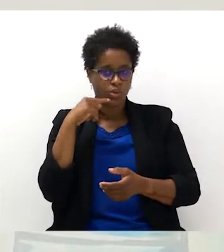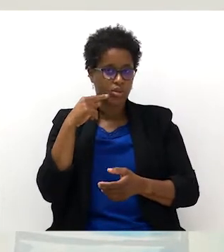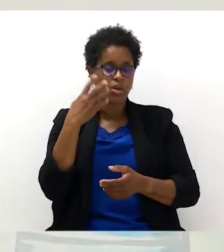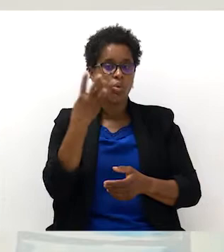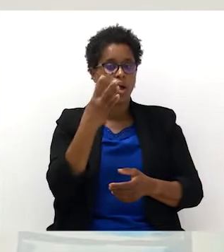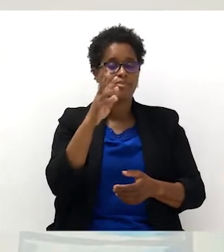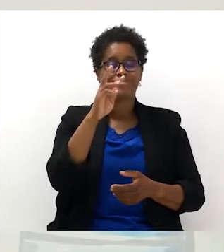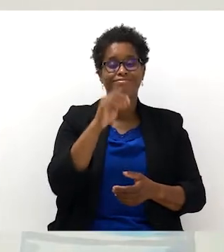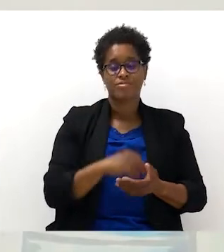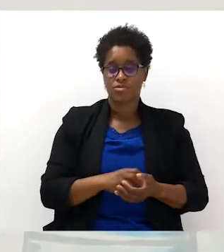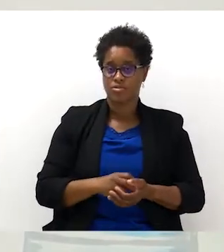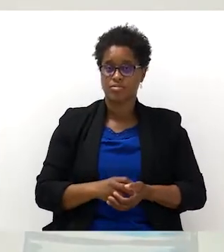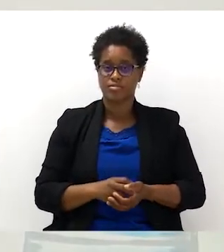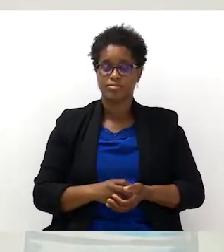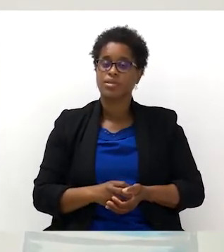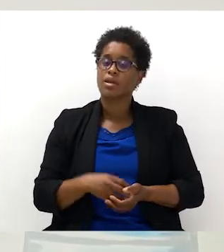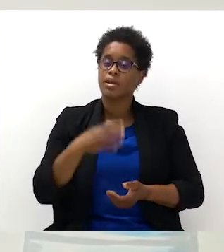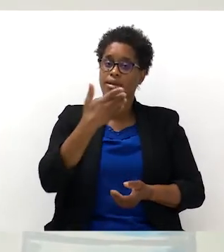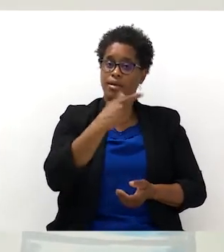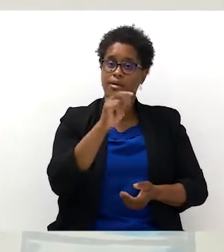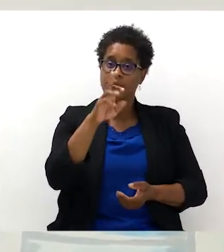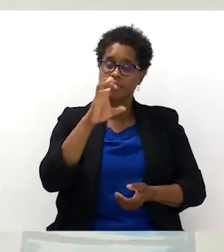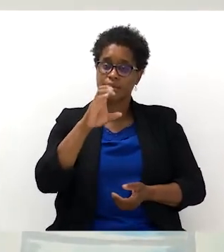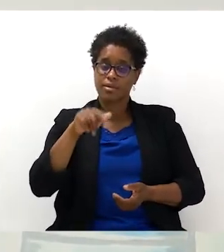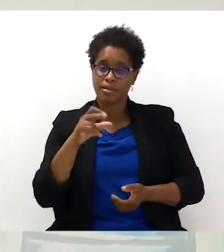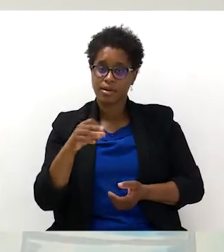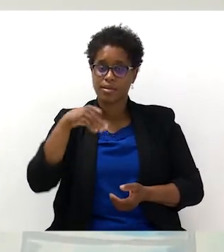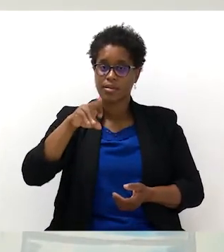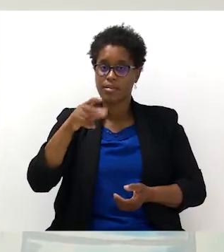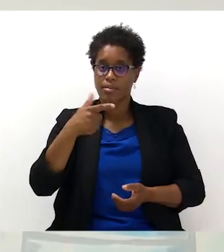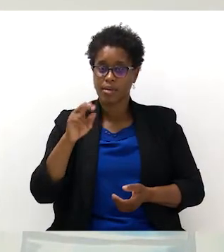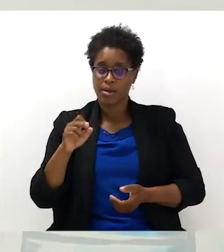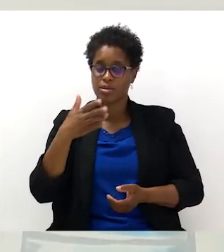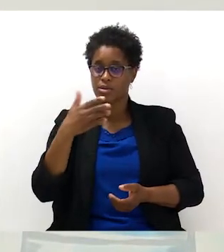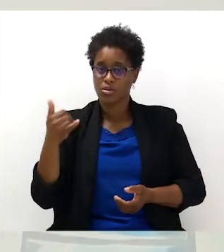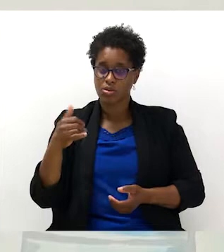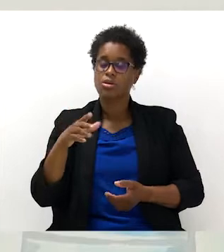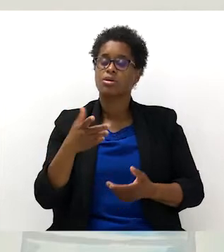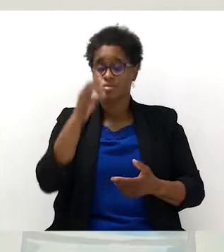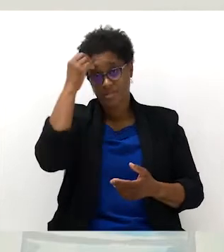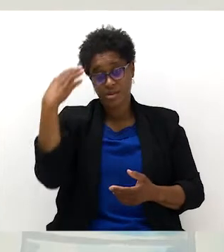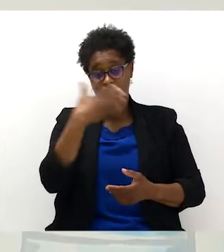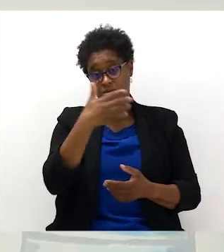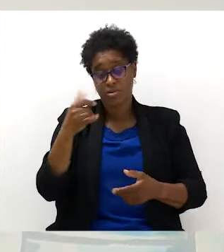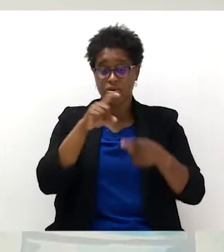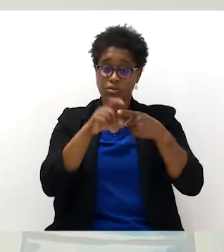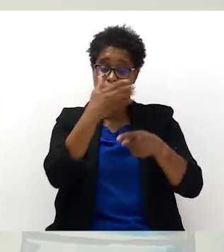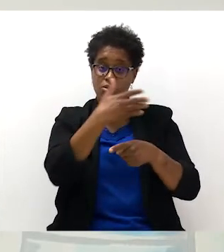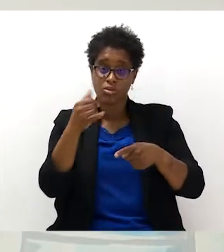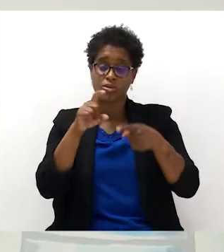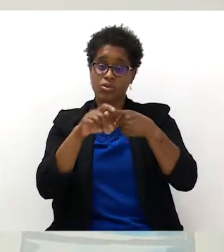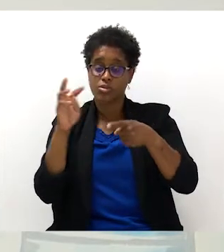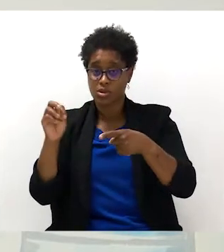é terça parte de 12. Não se esqueça, dividimos 12 por 3, porque precisamos da